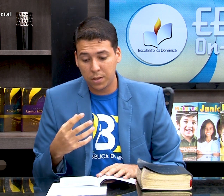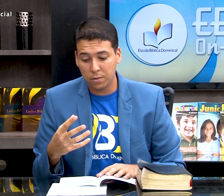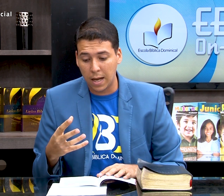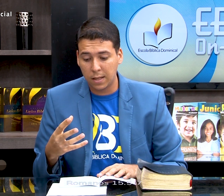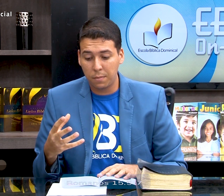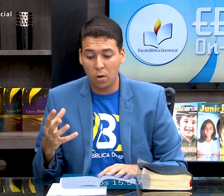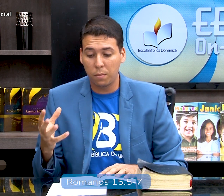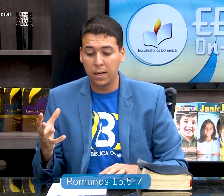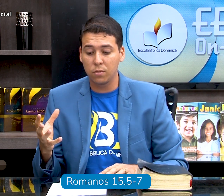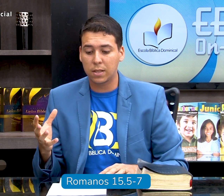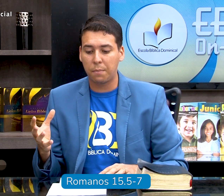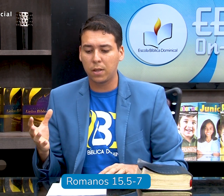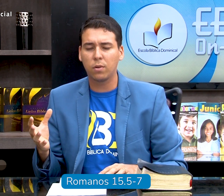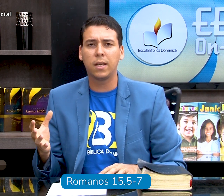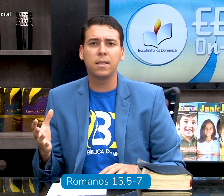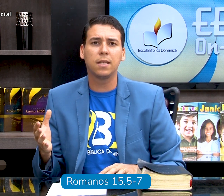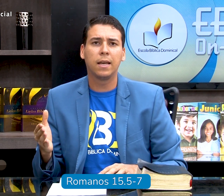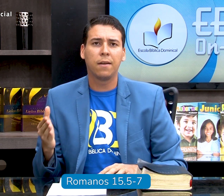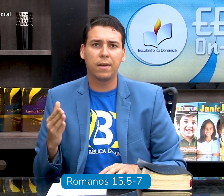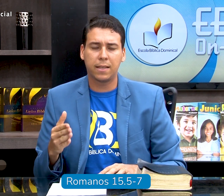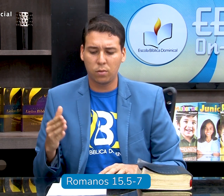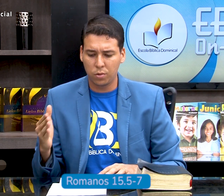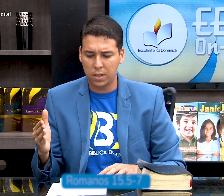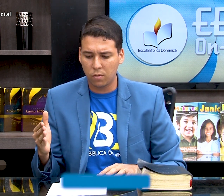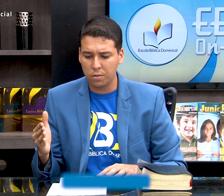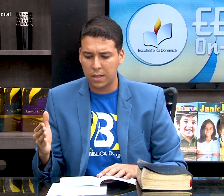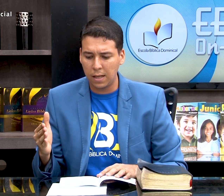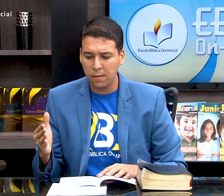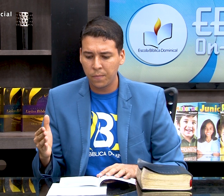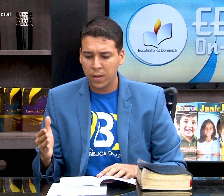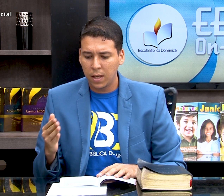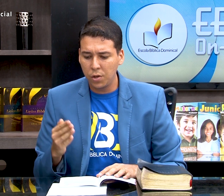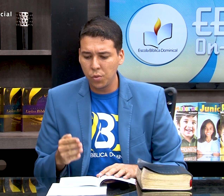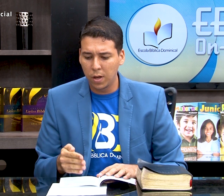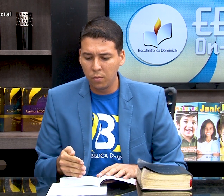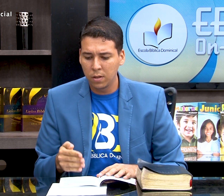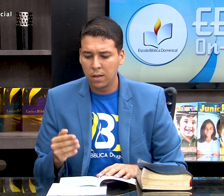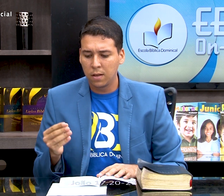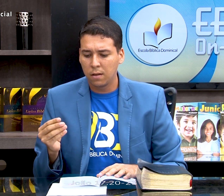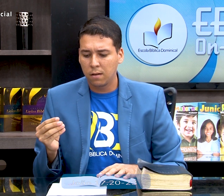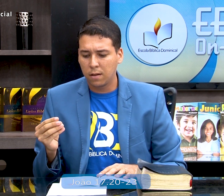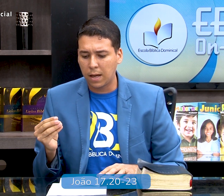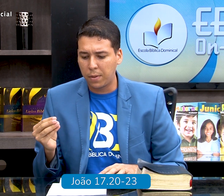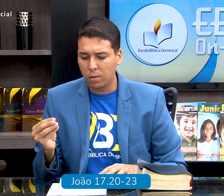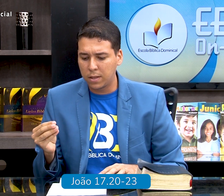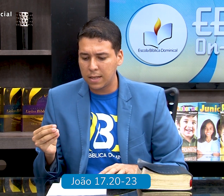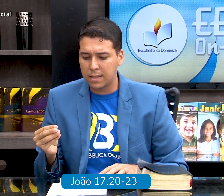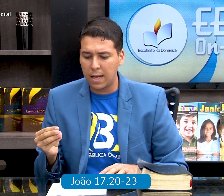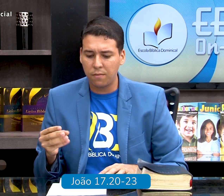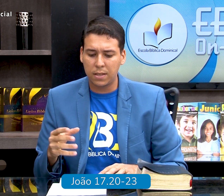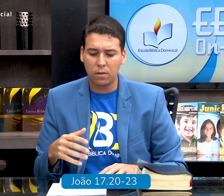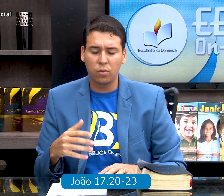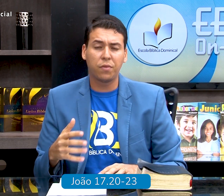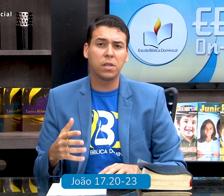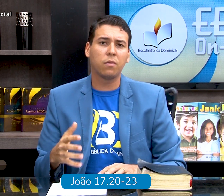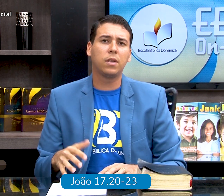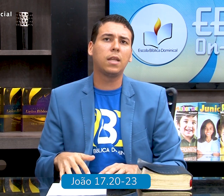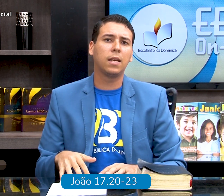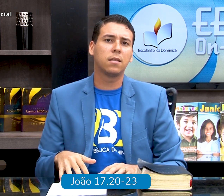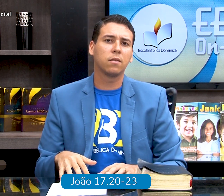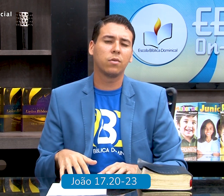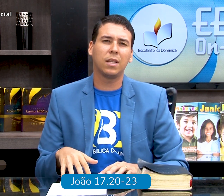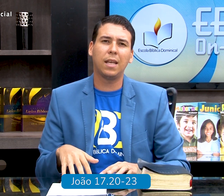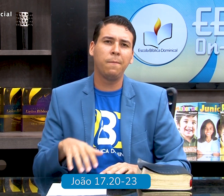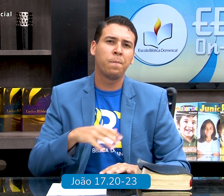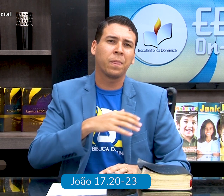Você pode mencionar também Romanos, capítulo 15, versículo dos 5 ao 7, e João, capítulo 17, versículo 20 ao